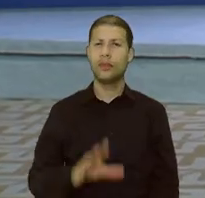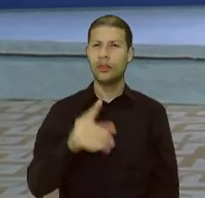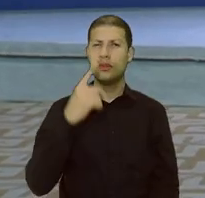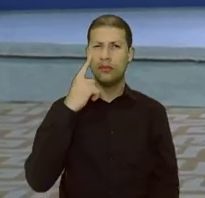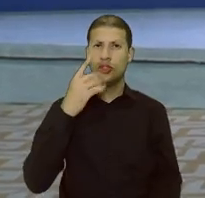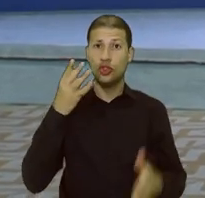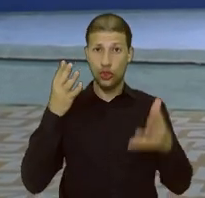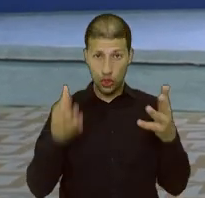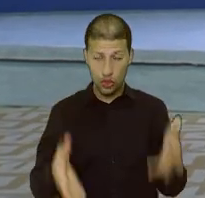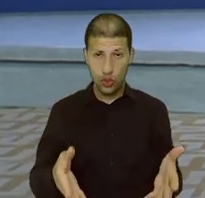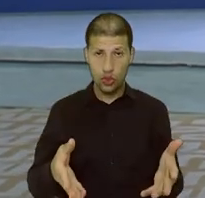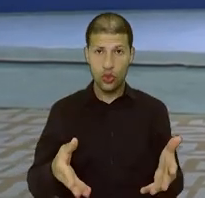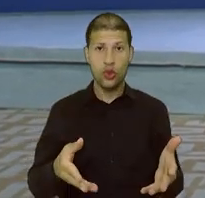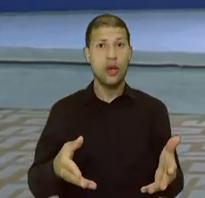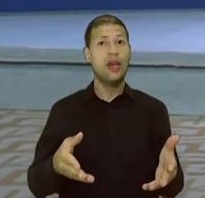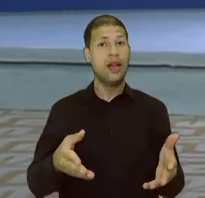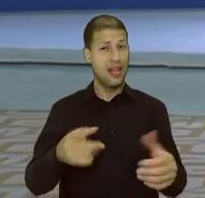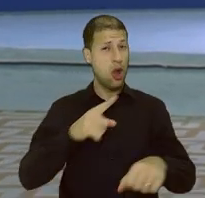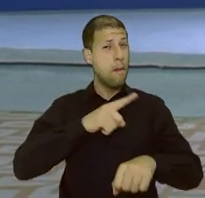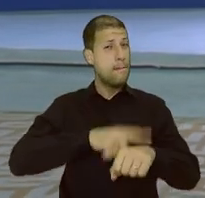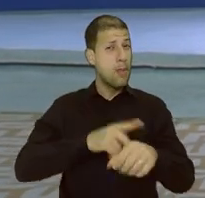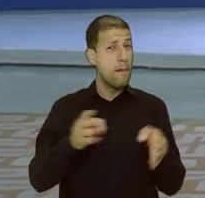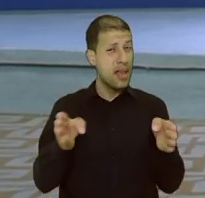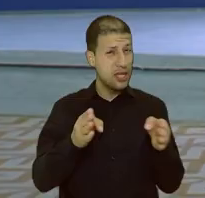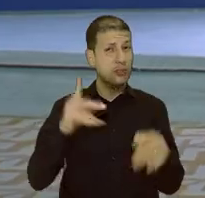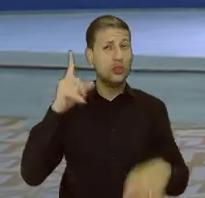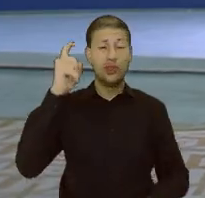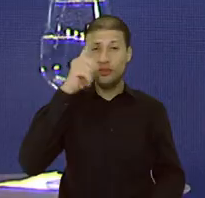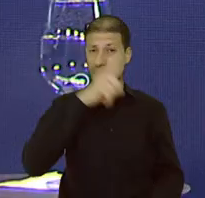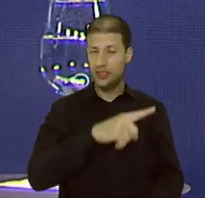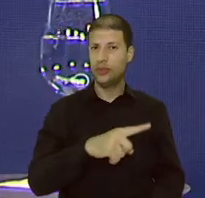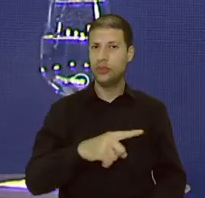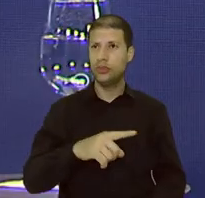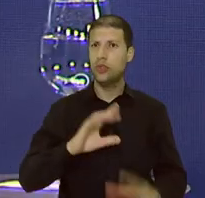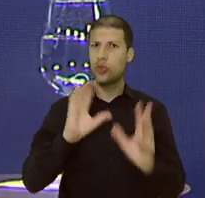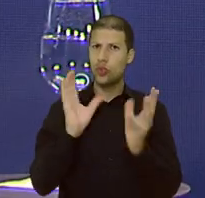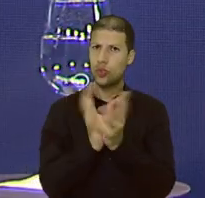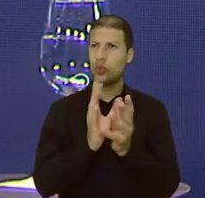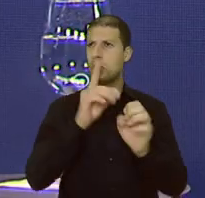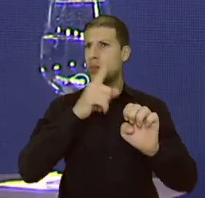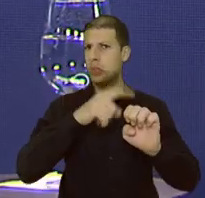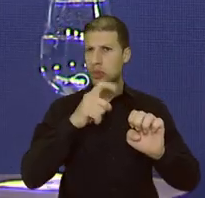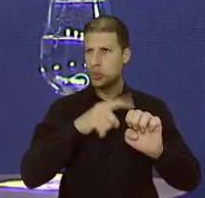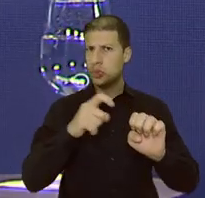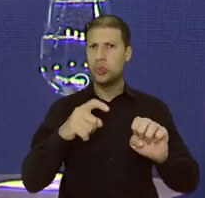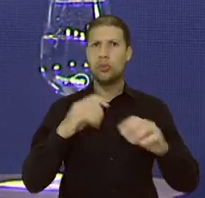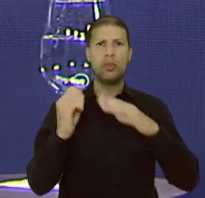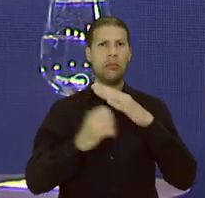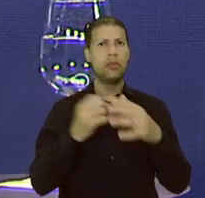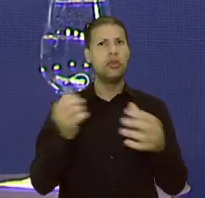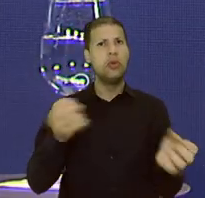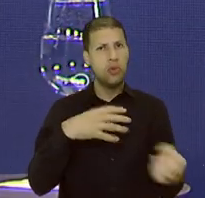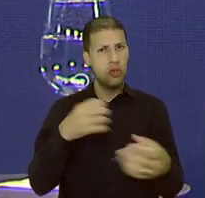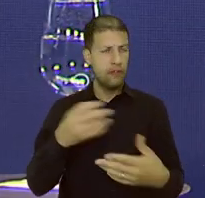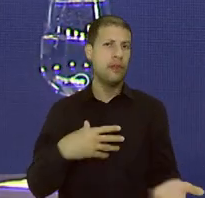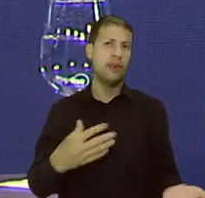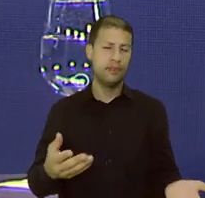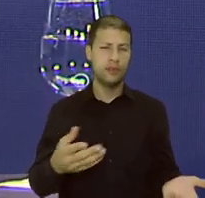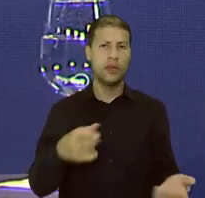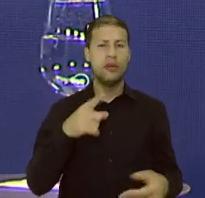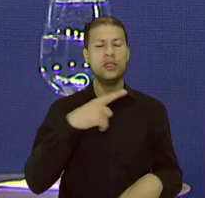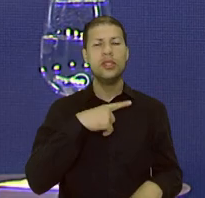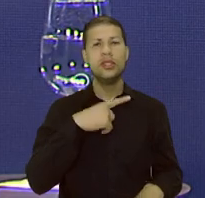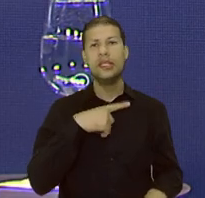momento um momento muito desafiador ainda mais foi para um grupo de empreendedor uma empresa inovadora porque quando você tem digamos essa